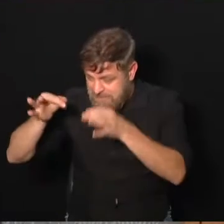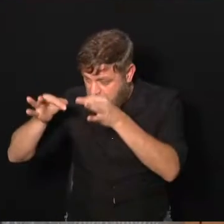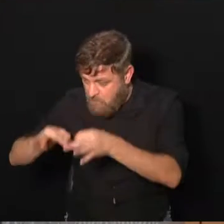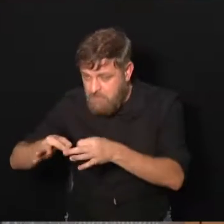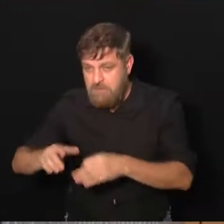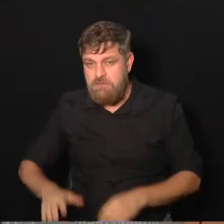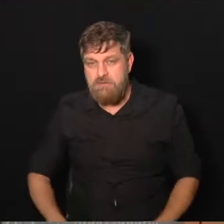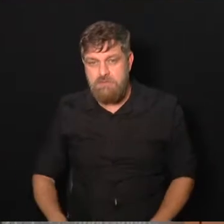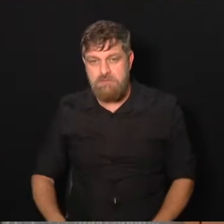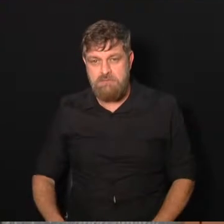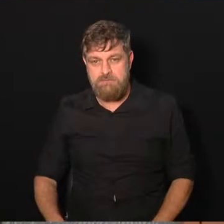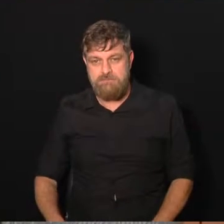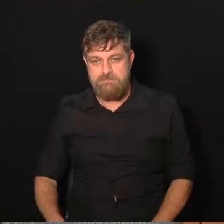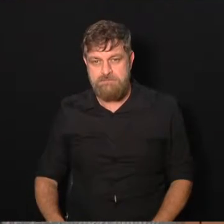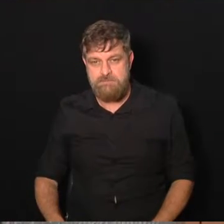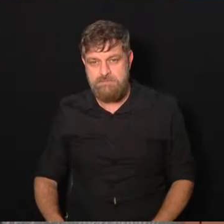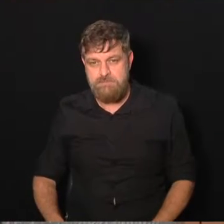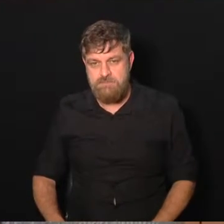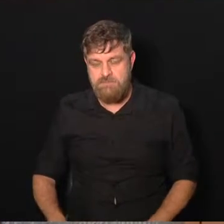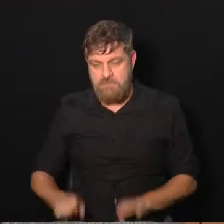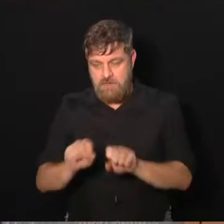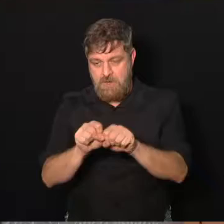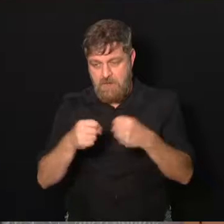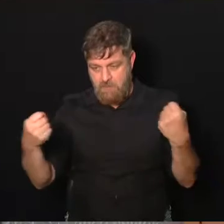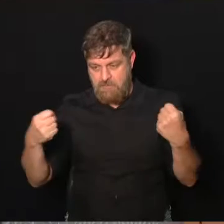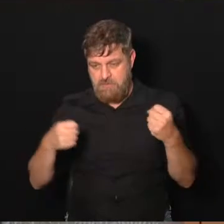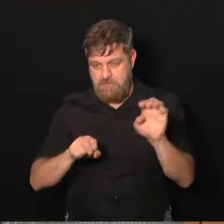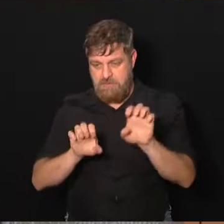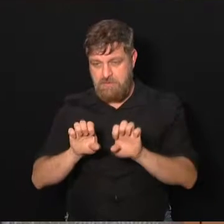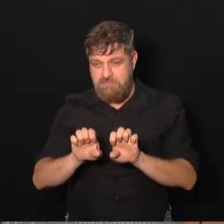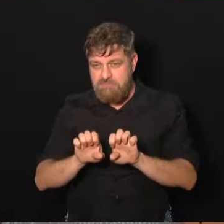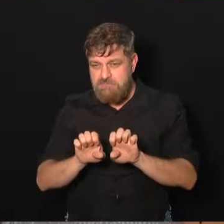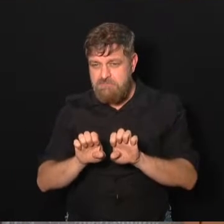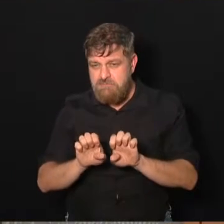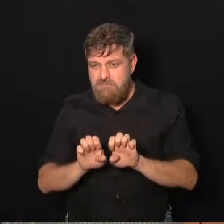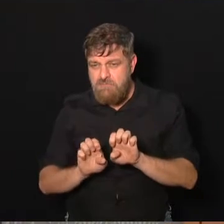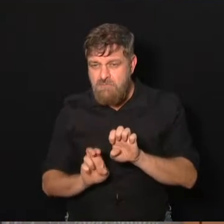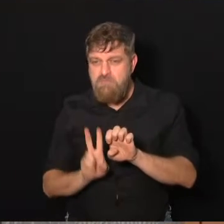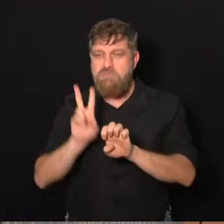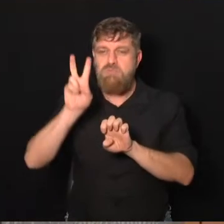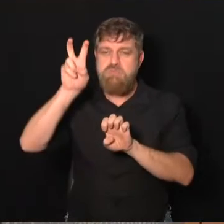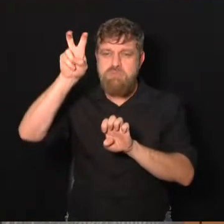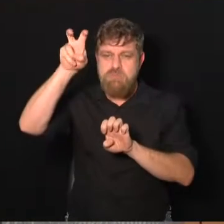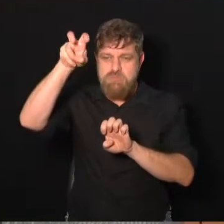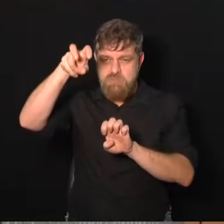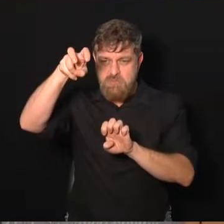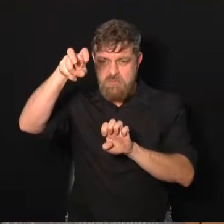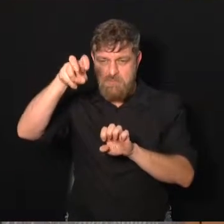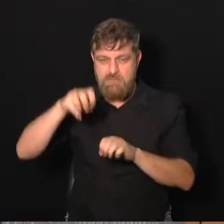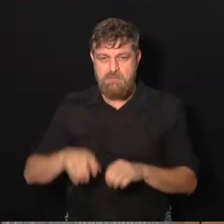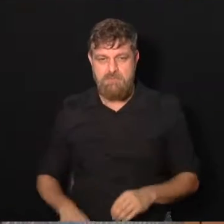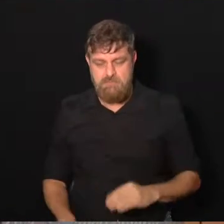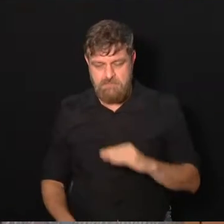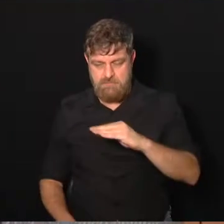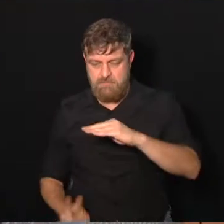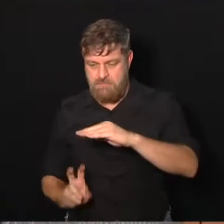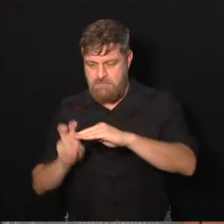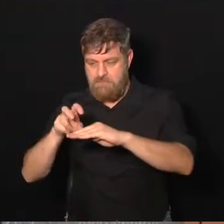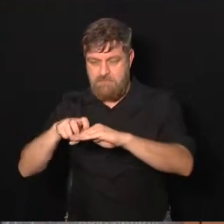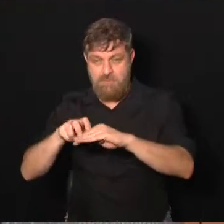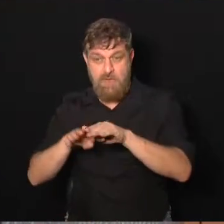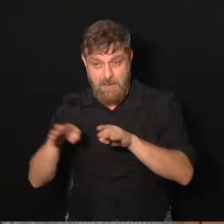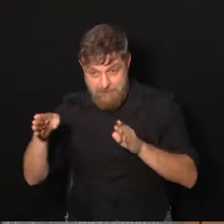lugares mais altos, inclusive, ela sobe até no guarda-roupa, também por impulso, né? Ela sobe primeiro numa